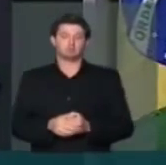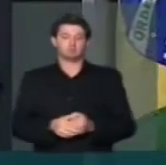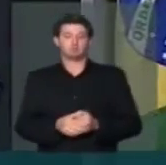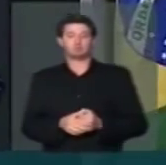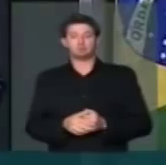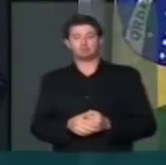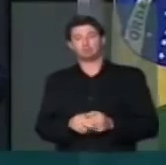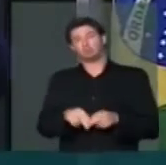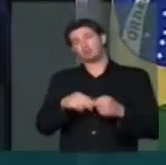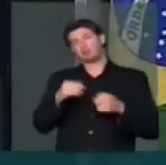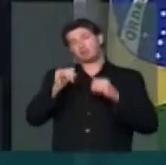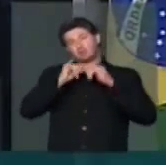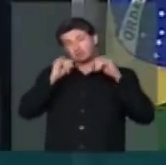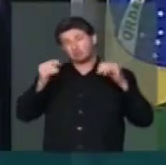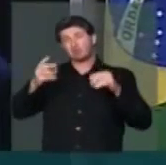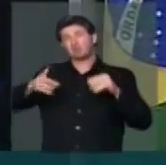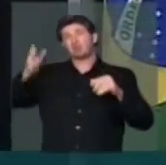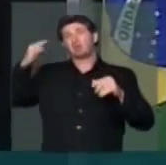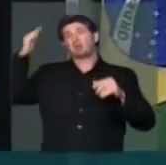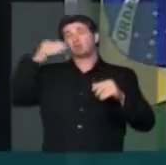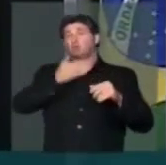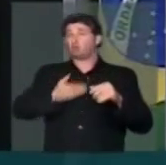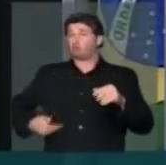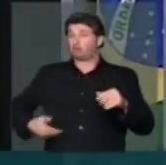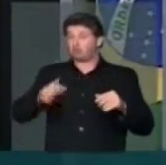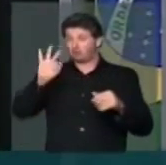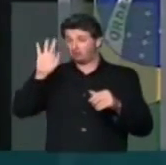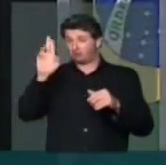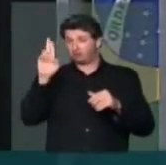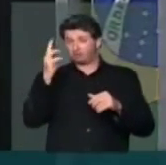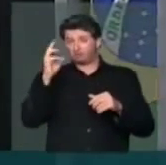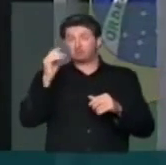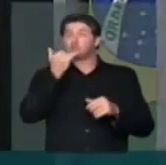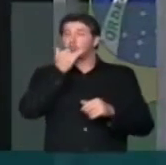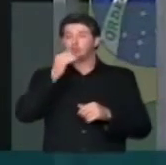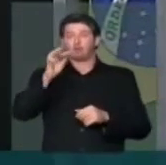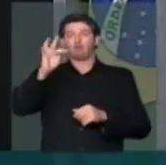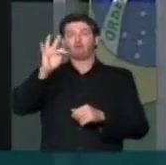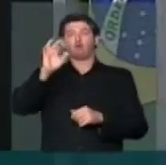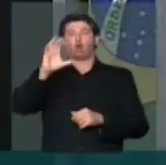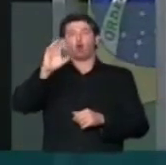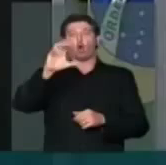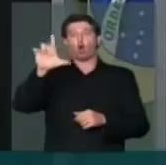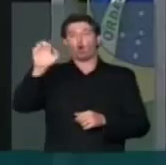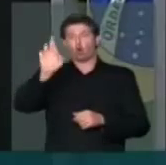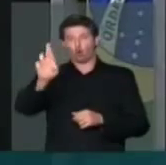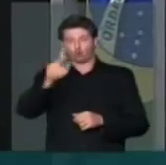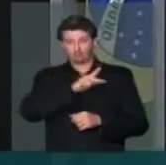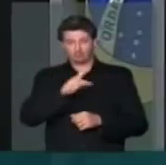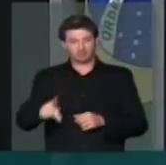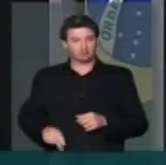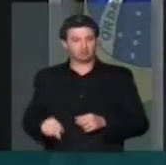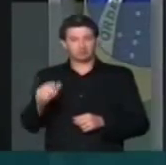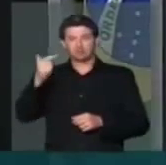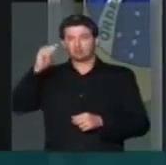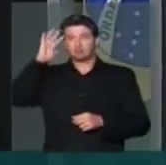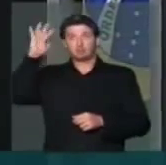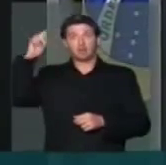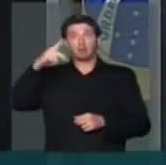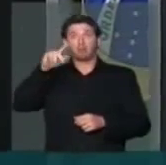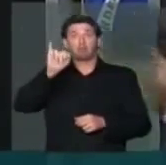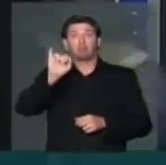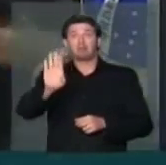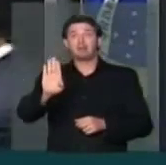que desde o governo Fernando Collor de Mello não havia uma previsão de